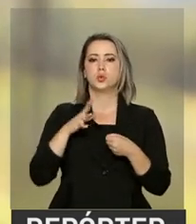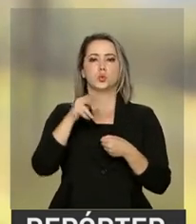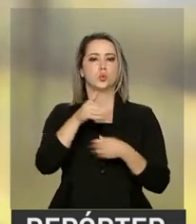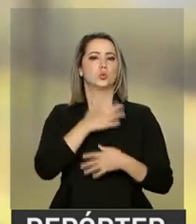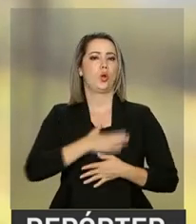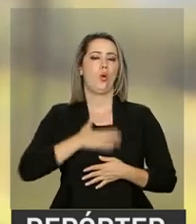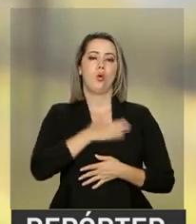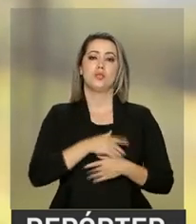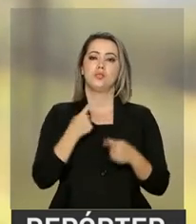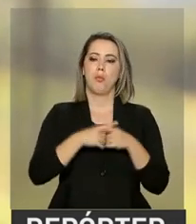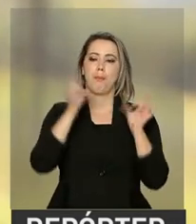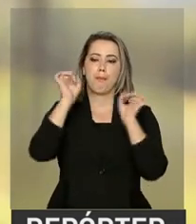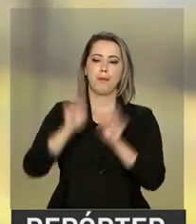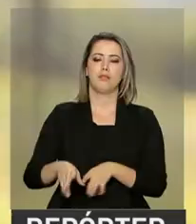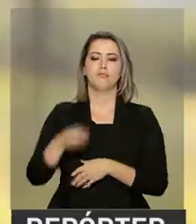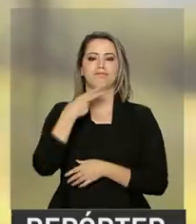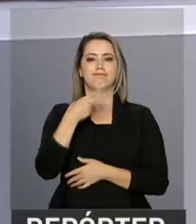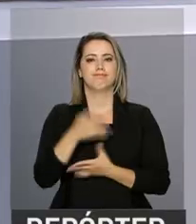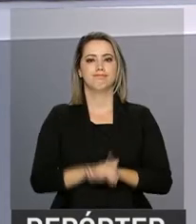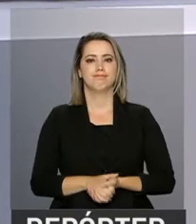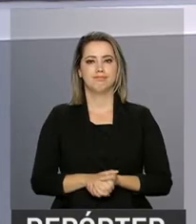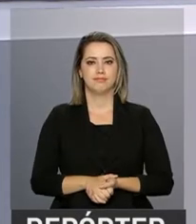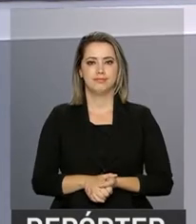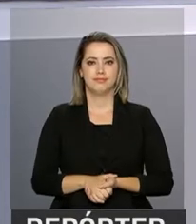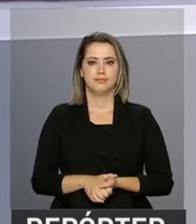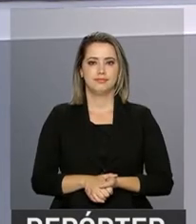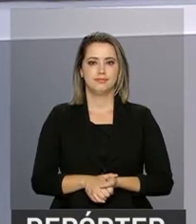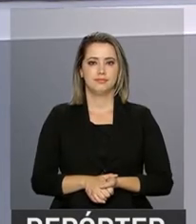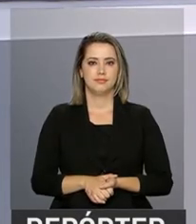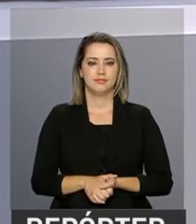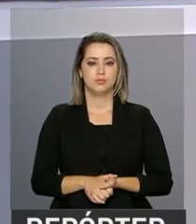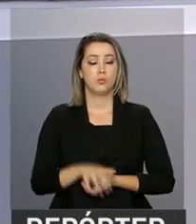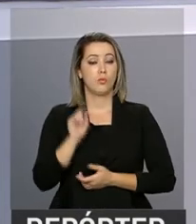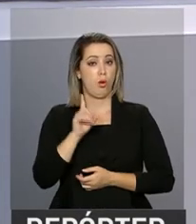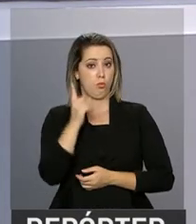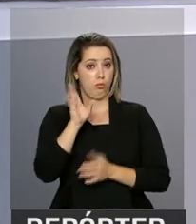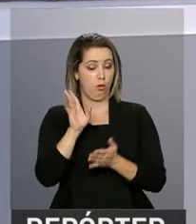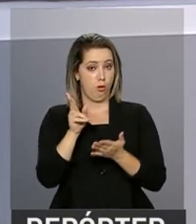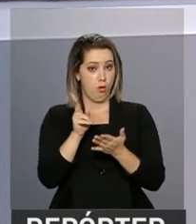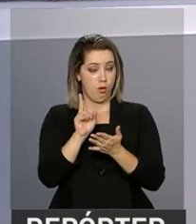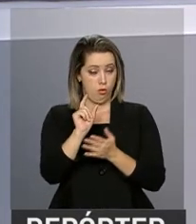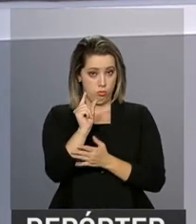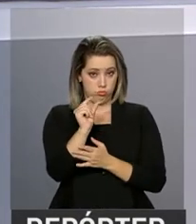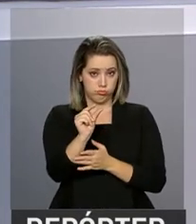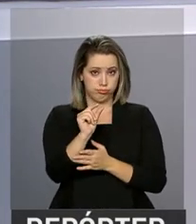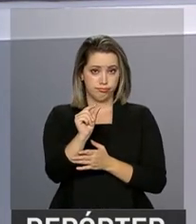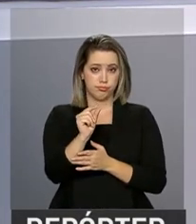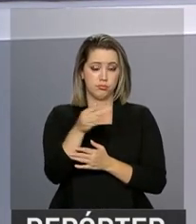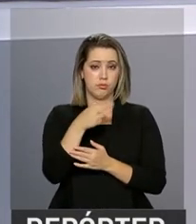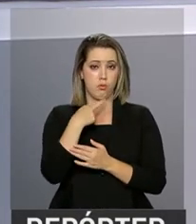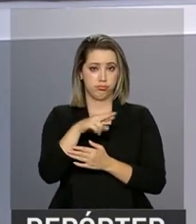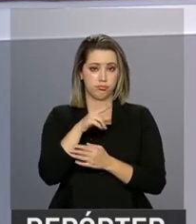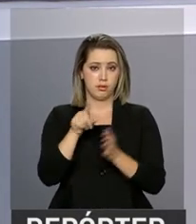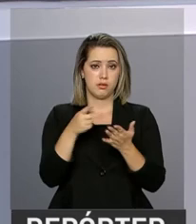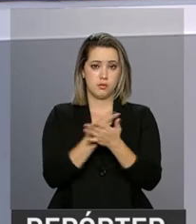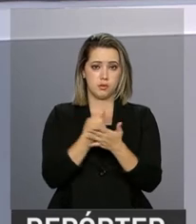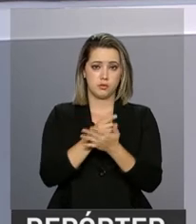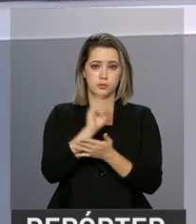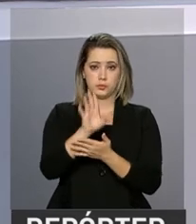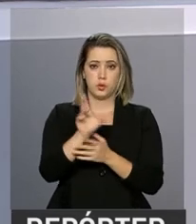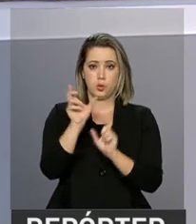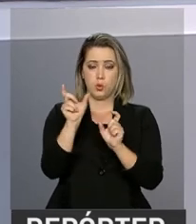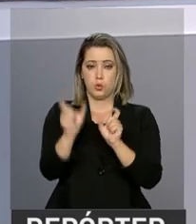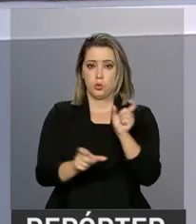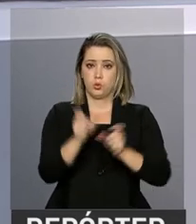devido a largar o cigarro só uma correção sobre os inscritos confirmados no